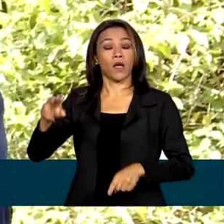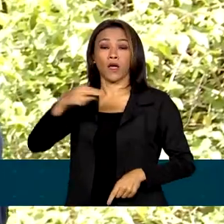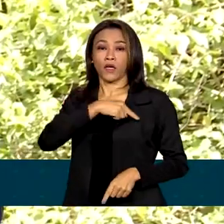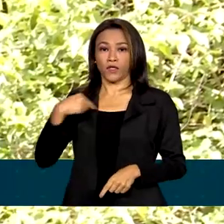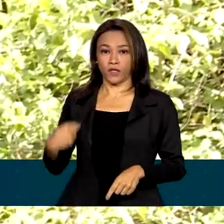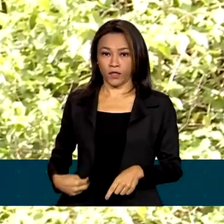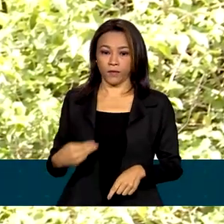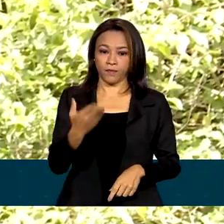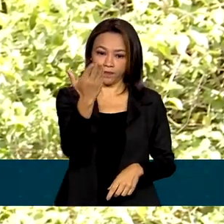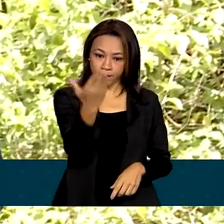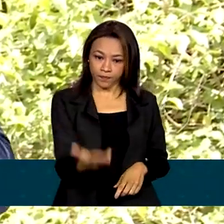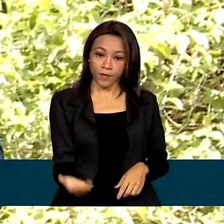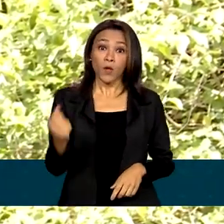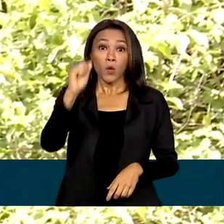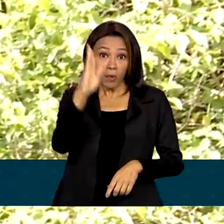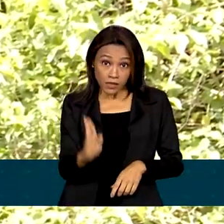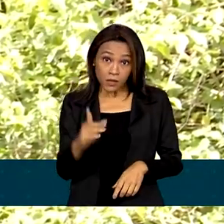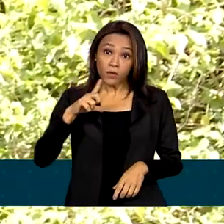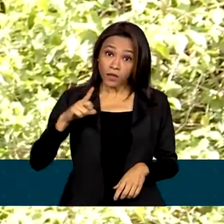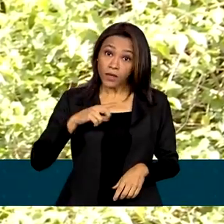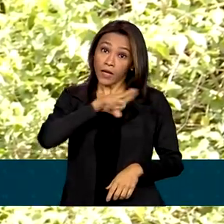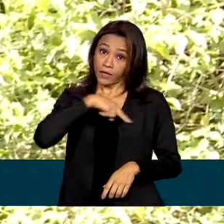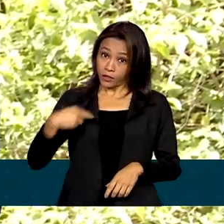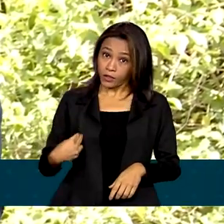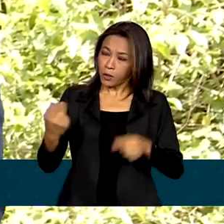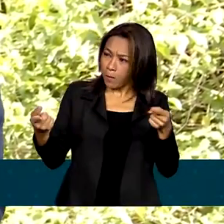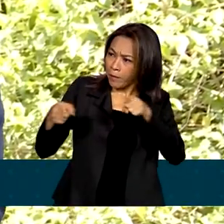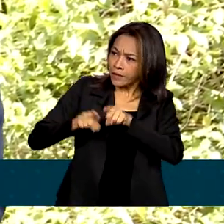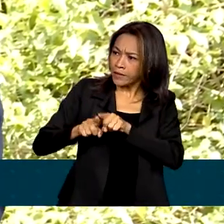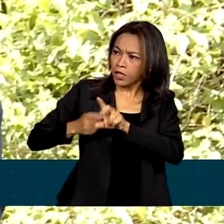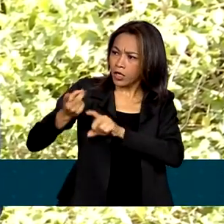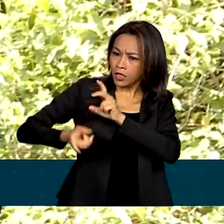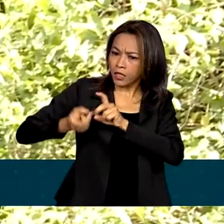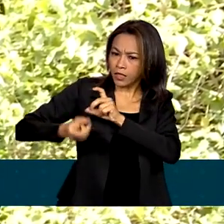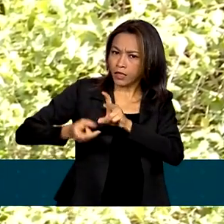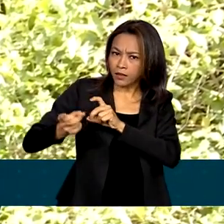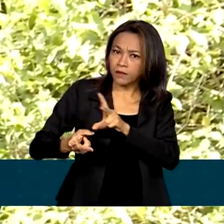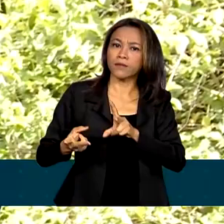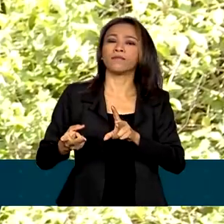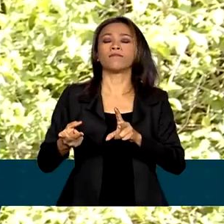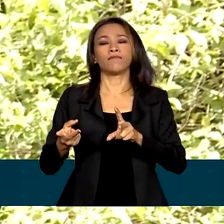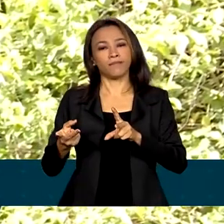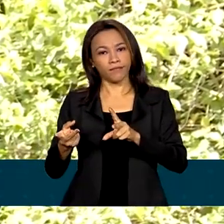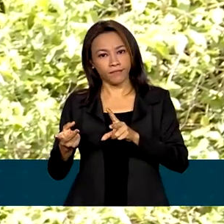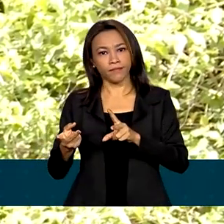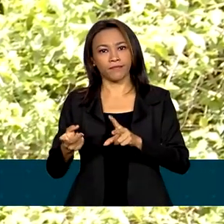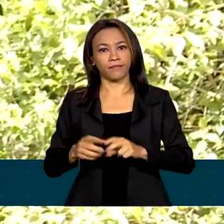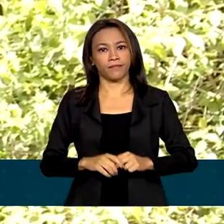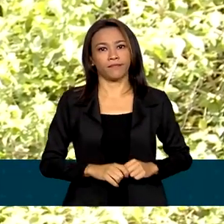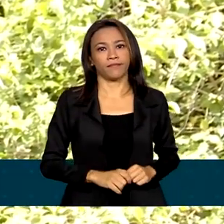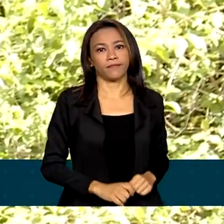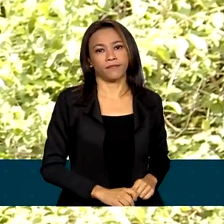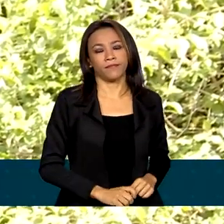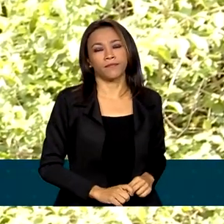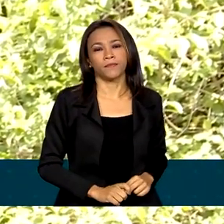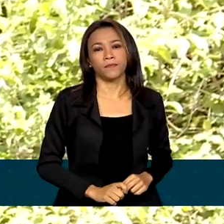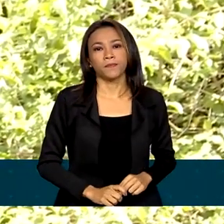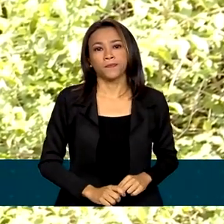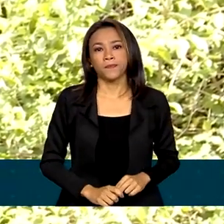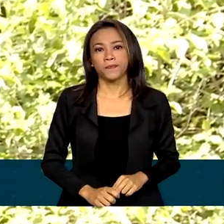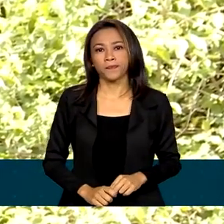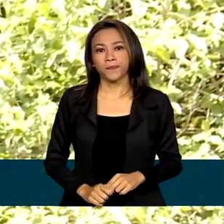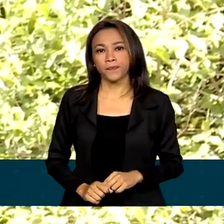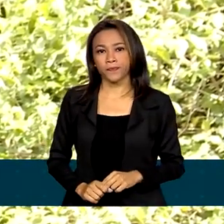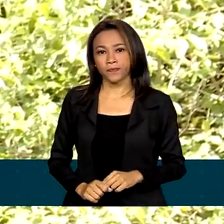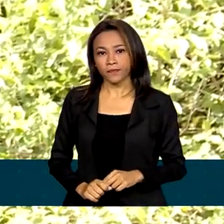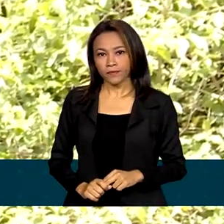na China o seu maior parceiro comercial, pese a que Brasil tiene con China que China es